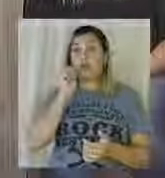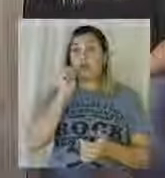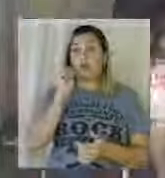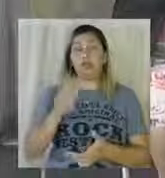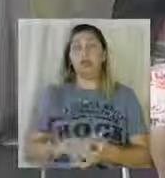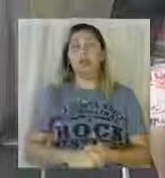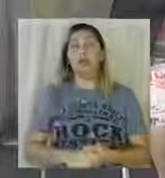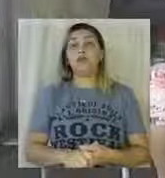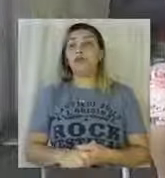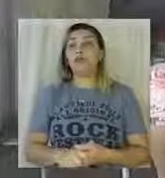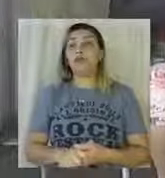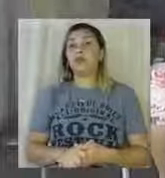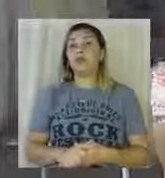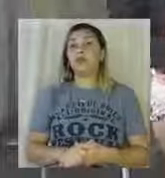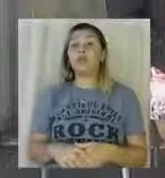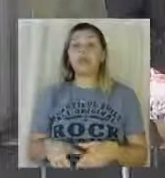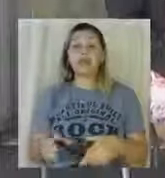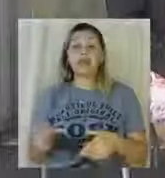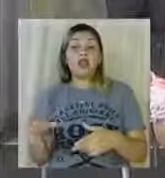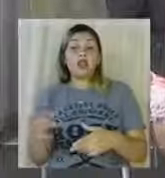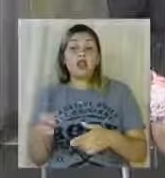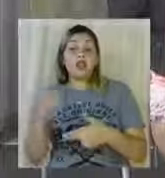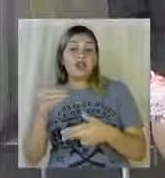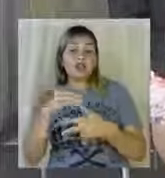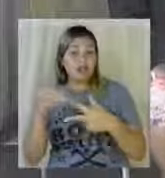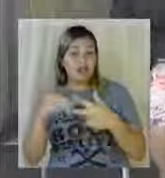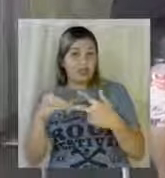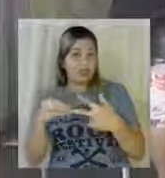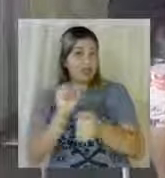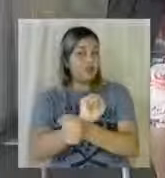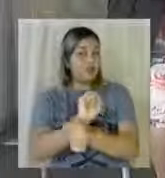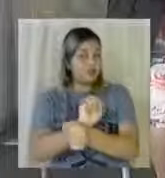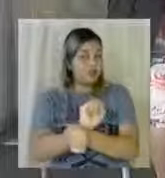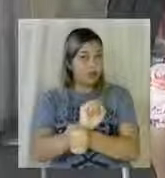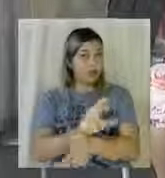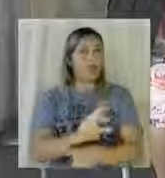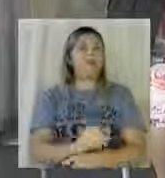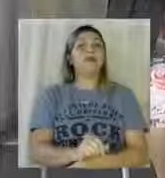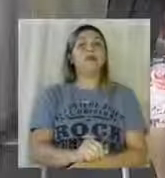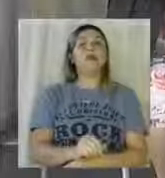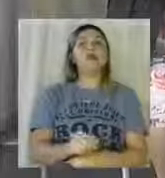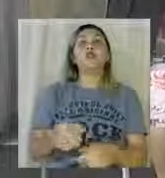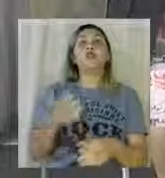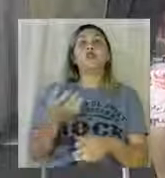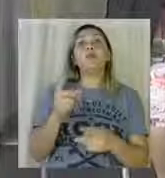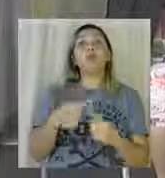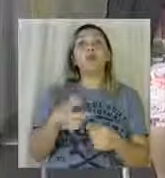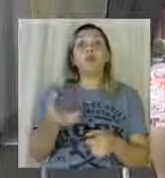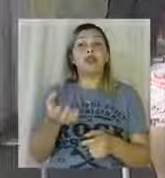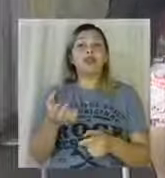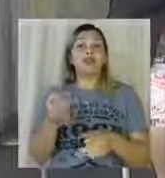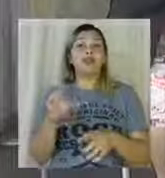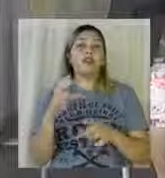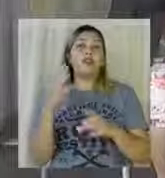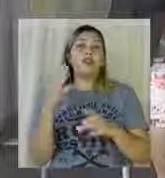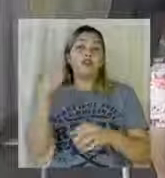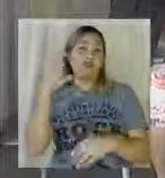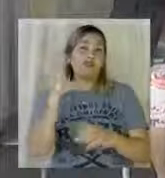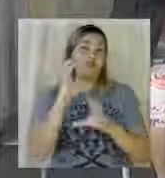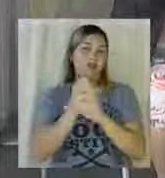você está aguardando o resultado do Enem para Ciências Contábeis? Quer dizer que você gosta de exatas? E o